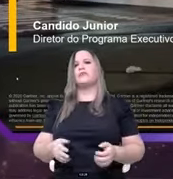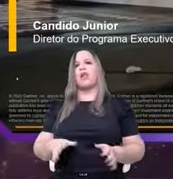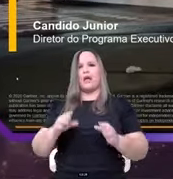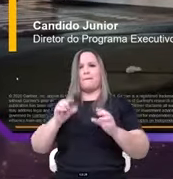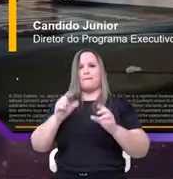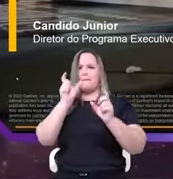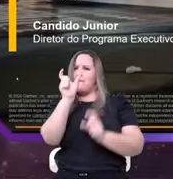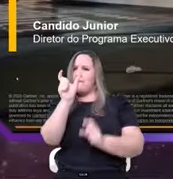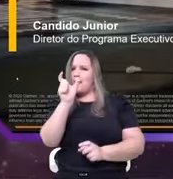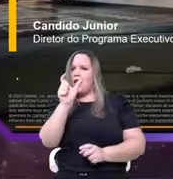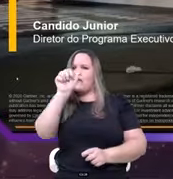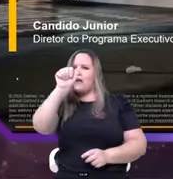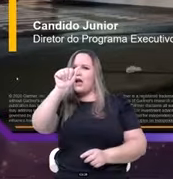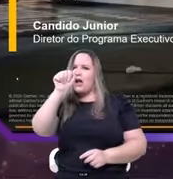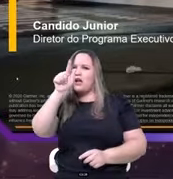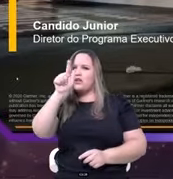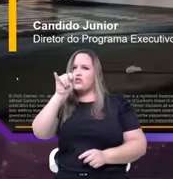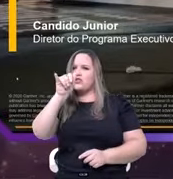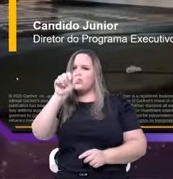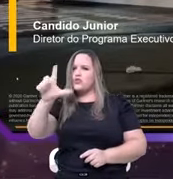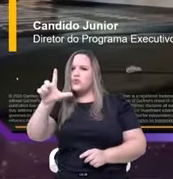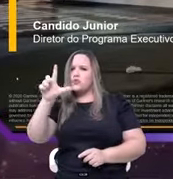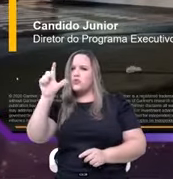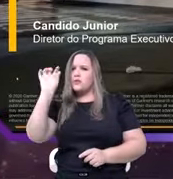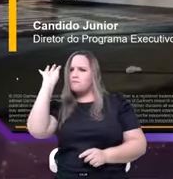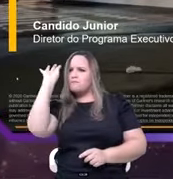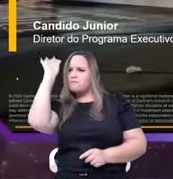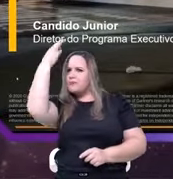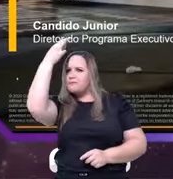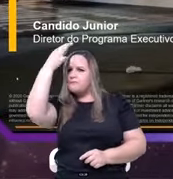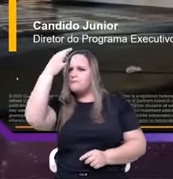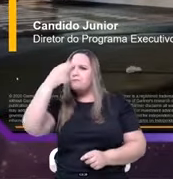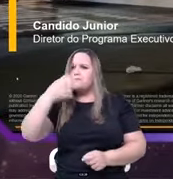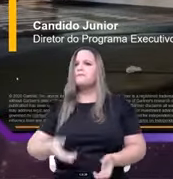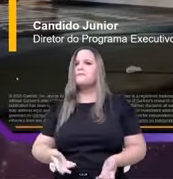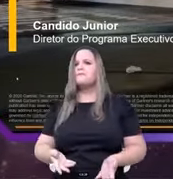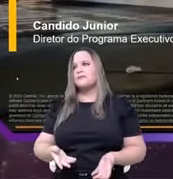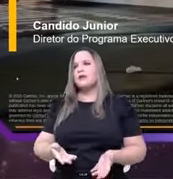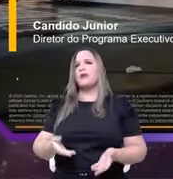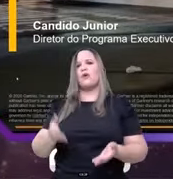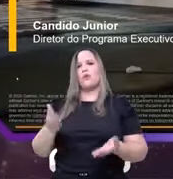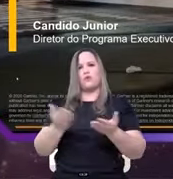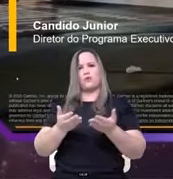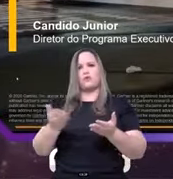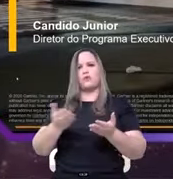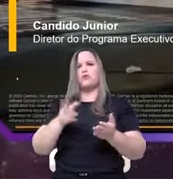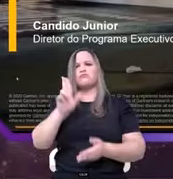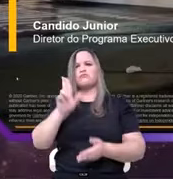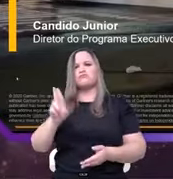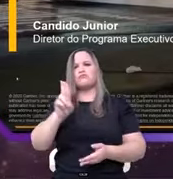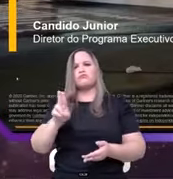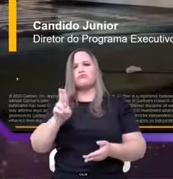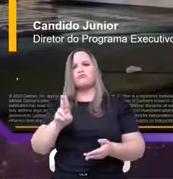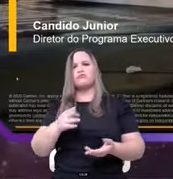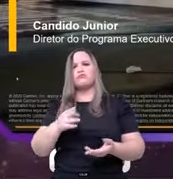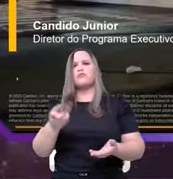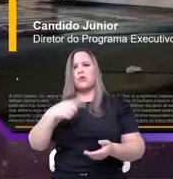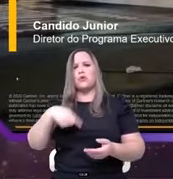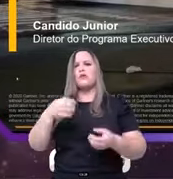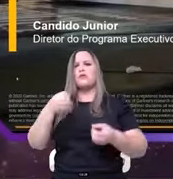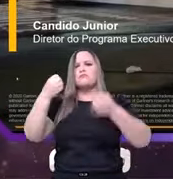comum, está muito hoje sendo utilizada comumente, o que nós podemos dizer é